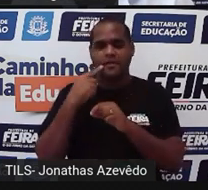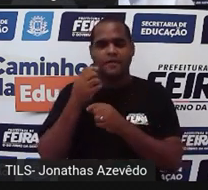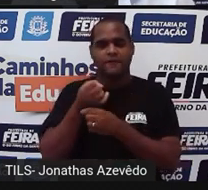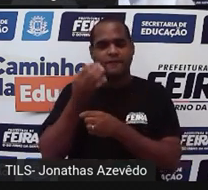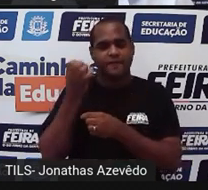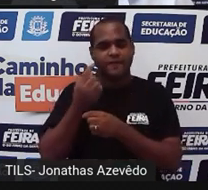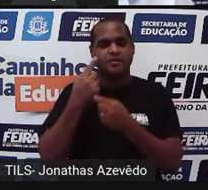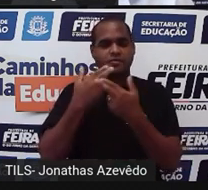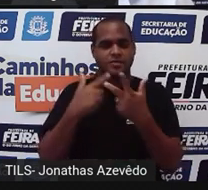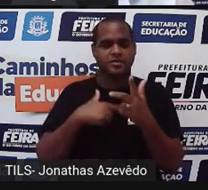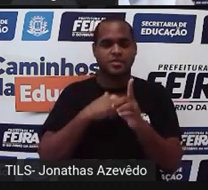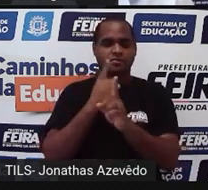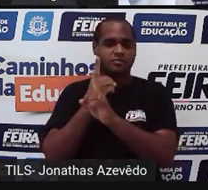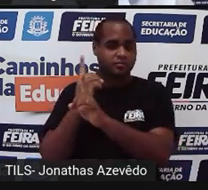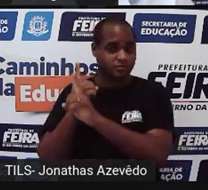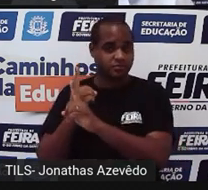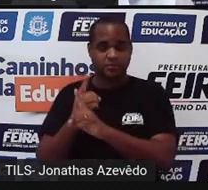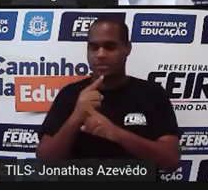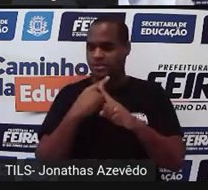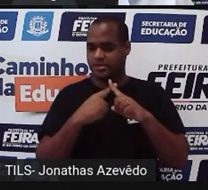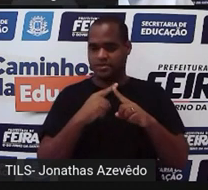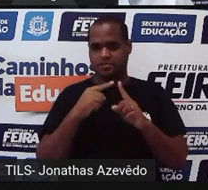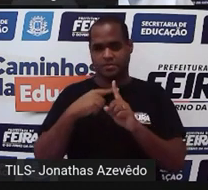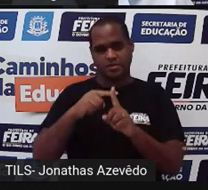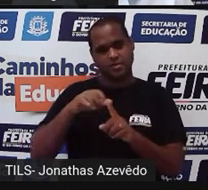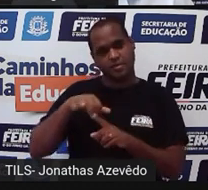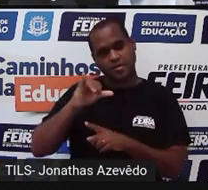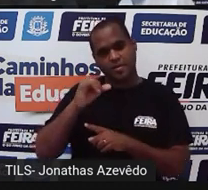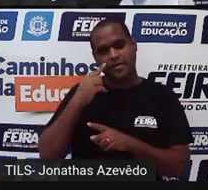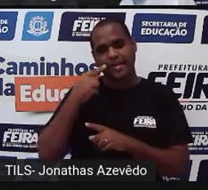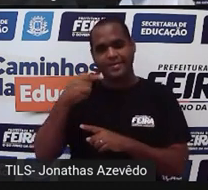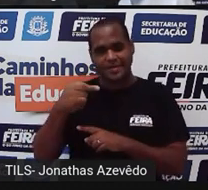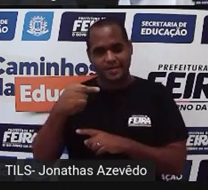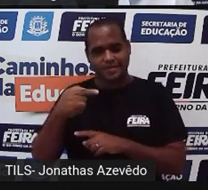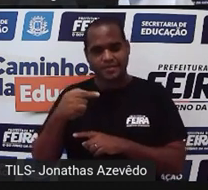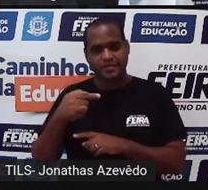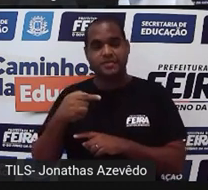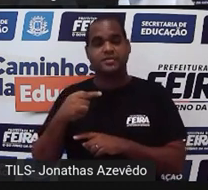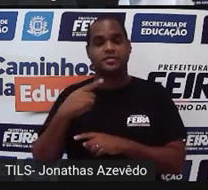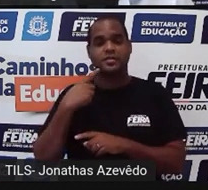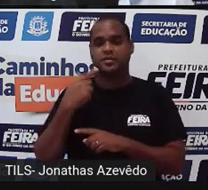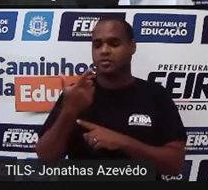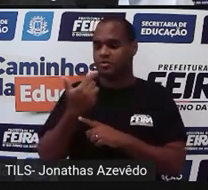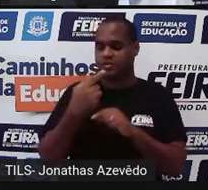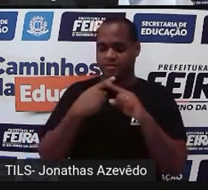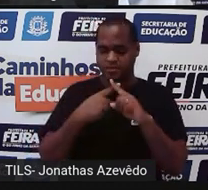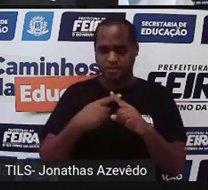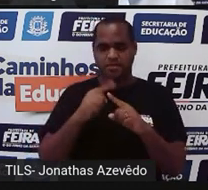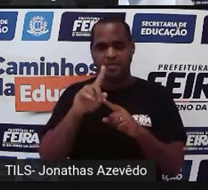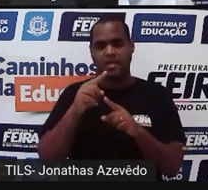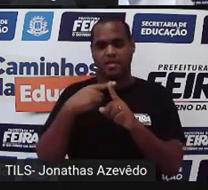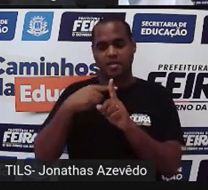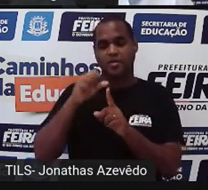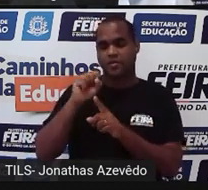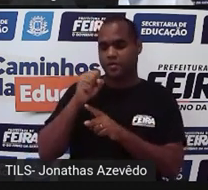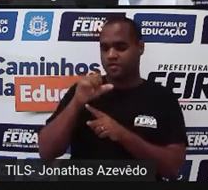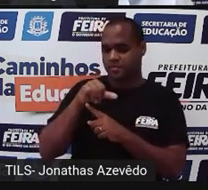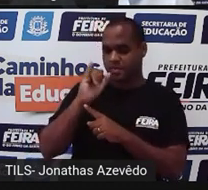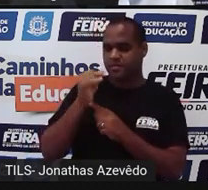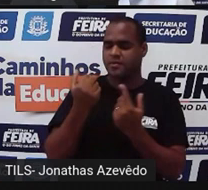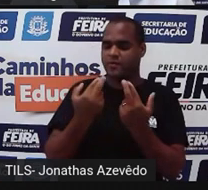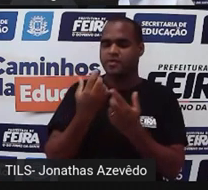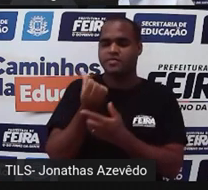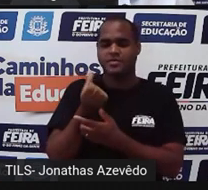encontrou, x mais y igual a 7, 12x mais 8y igual a